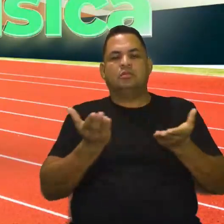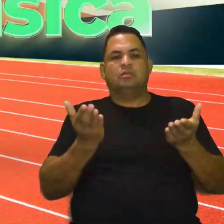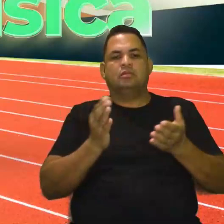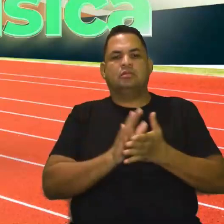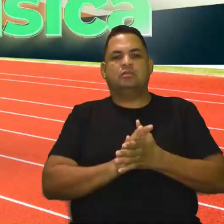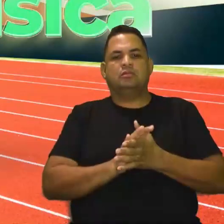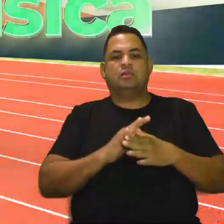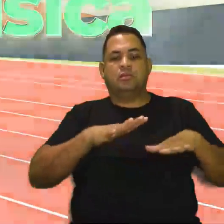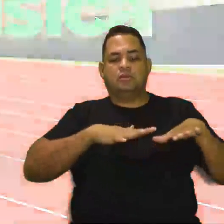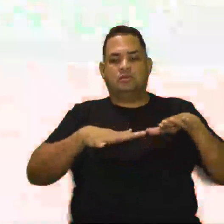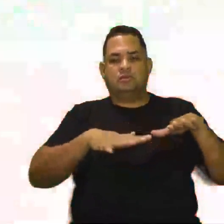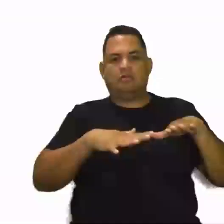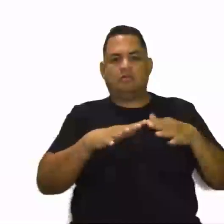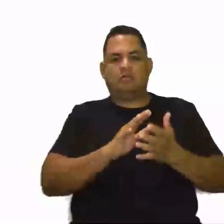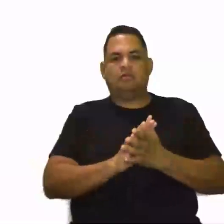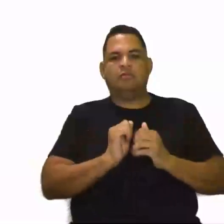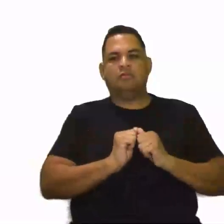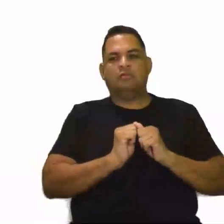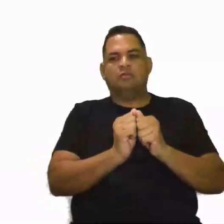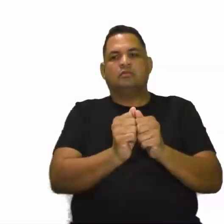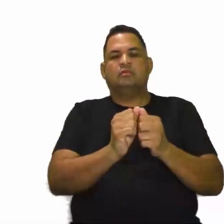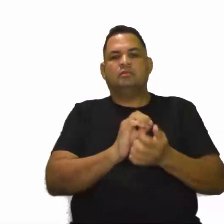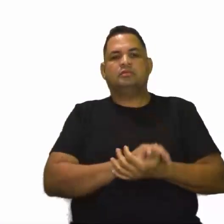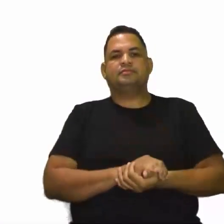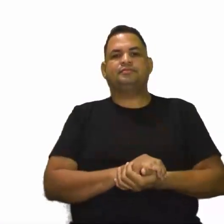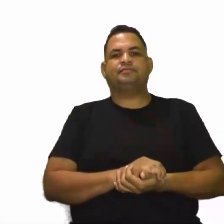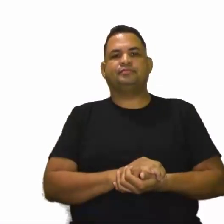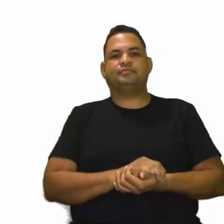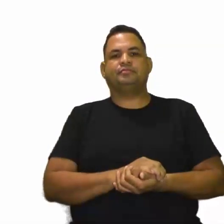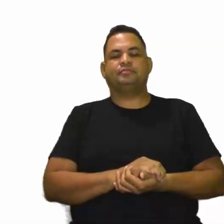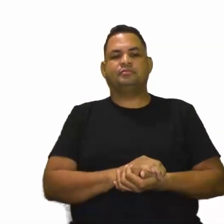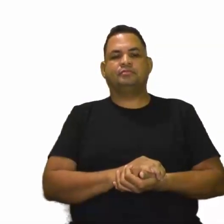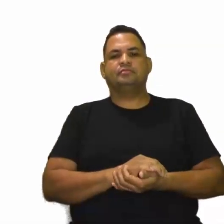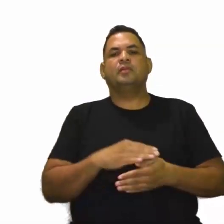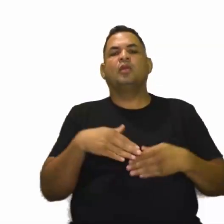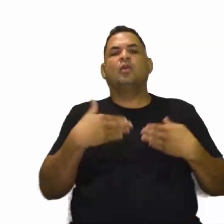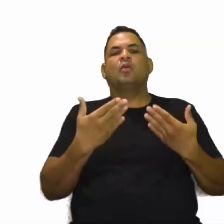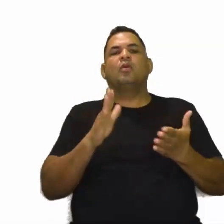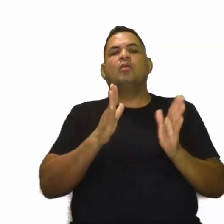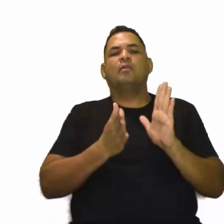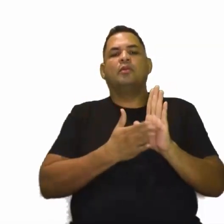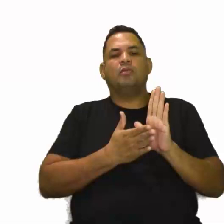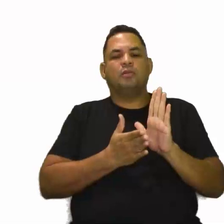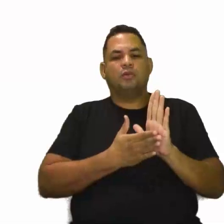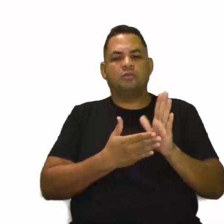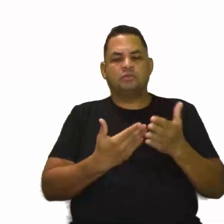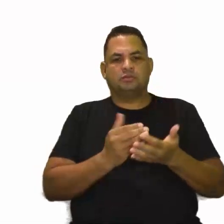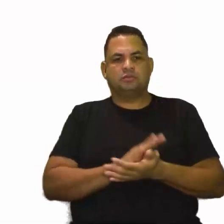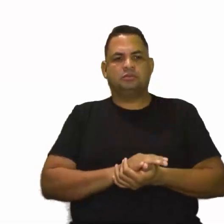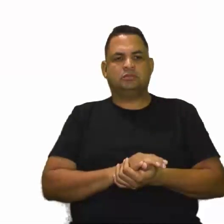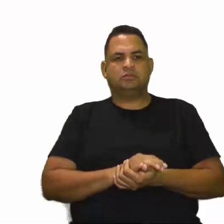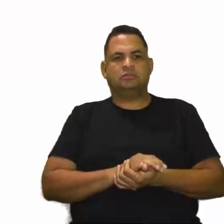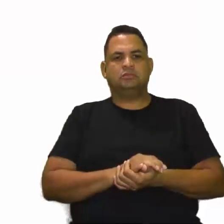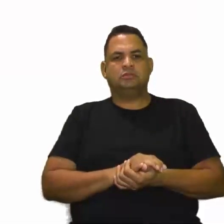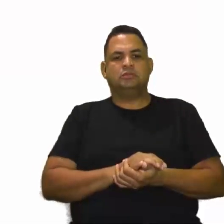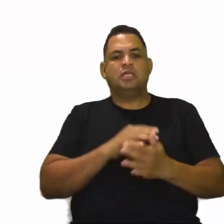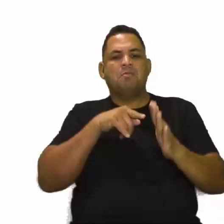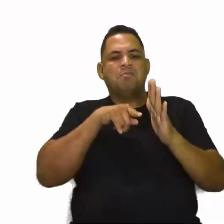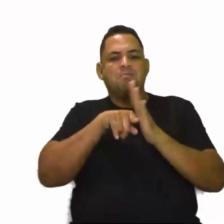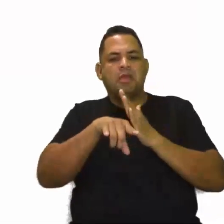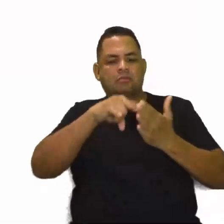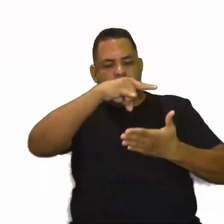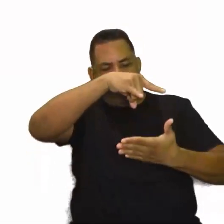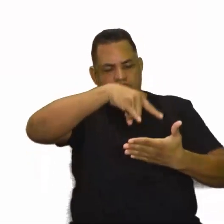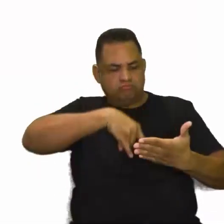vamos para o nosso mexa-se. Acompanha comigo aí. Então, no mexa-se, qual que é a proposta, né? Eu vou trazer um questionário